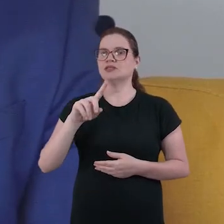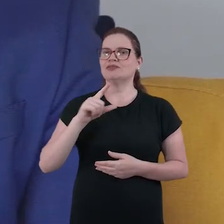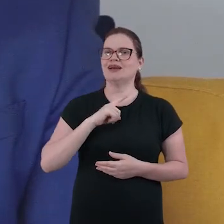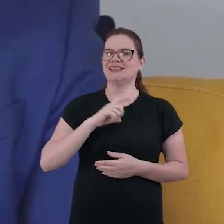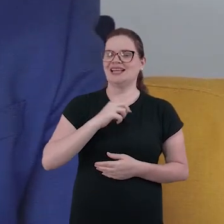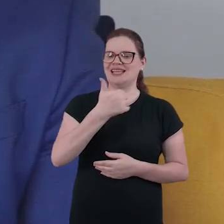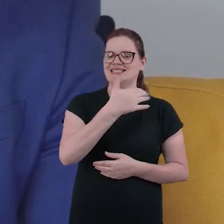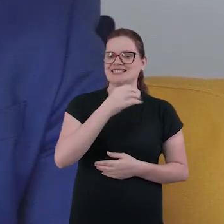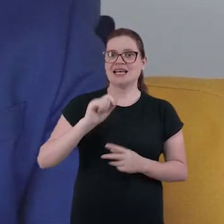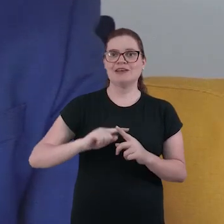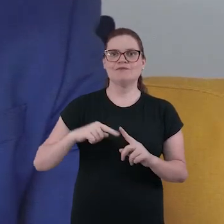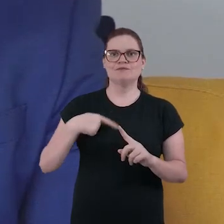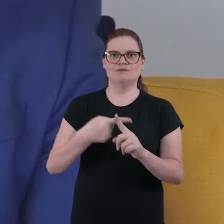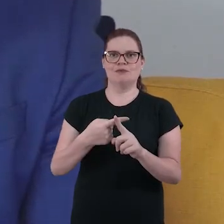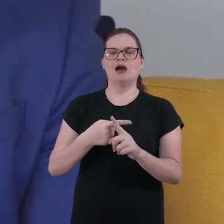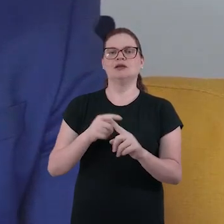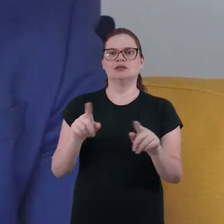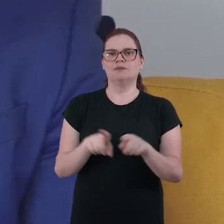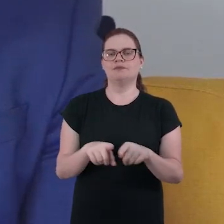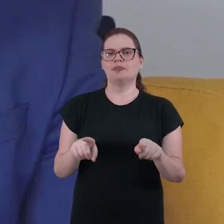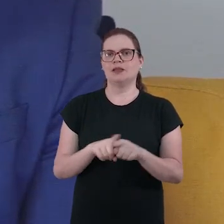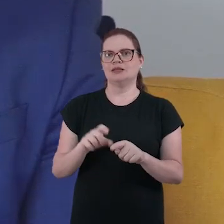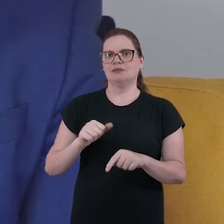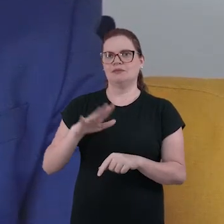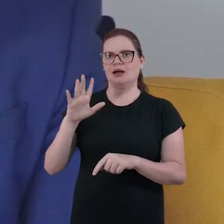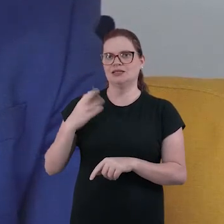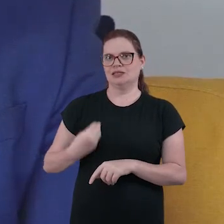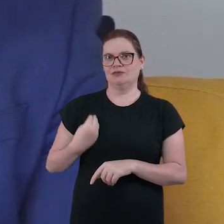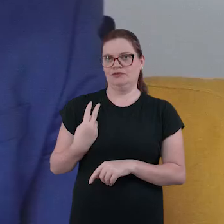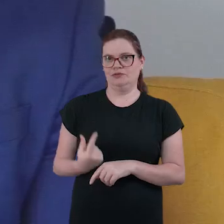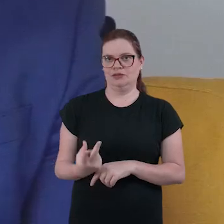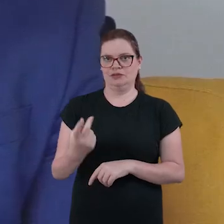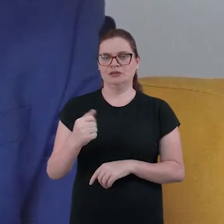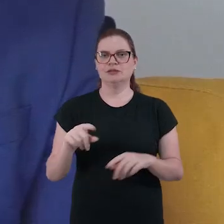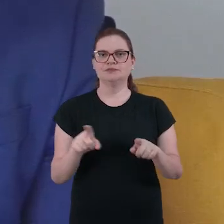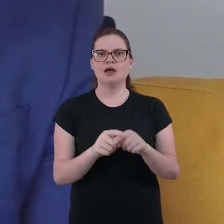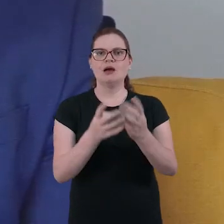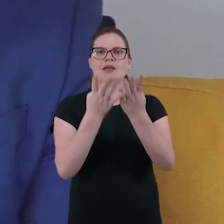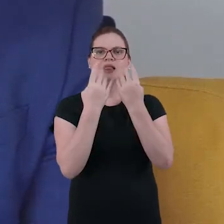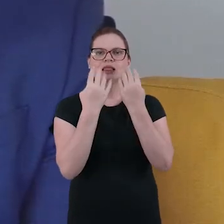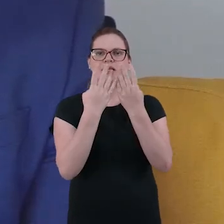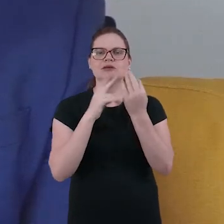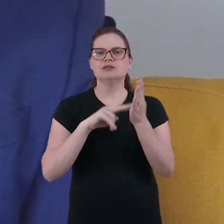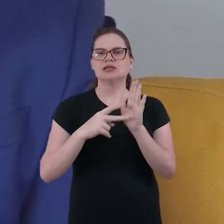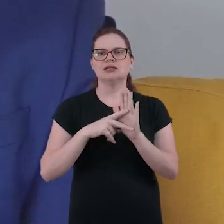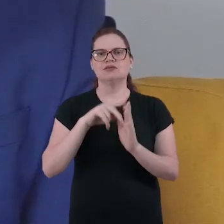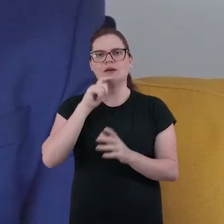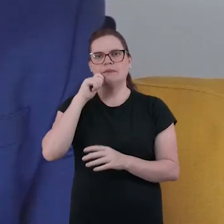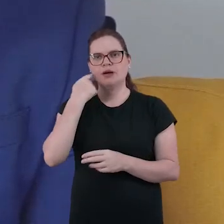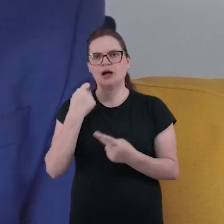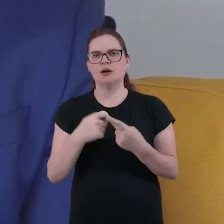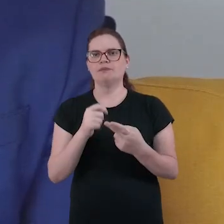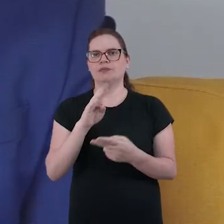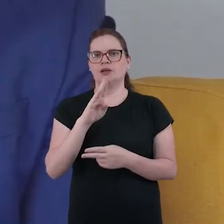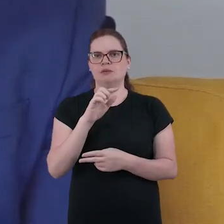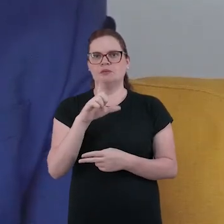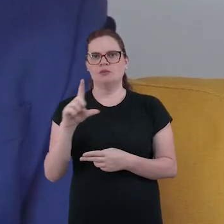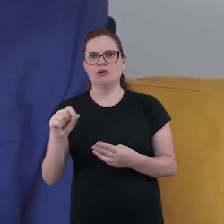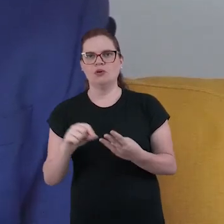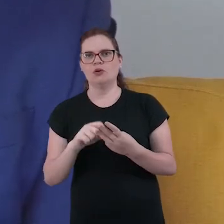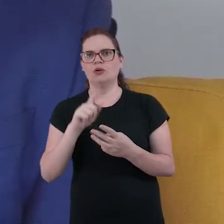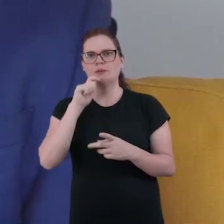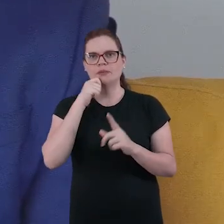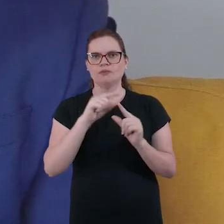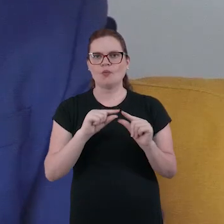A abundância de trigo, o trigo usado para as ofertas, bolos, os pães asmos, tudo que estava presente